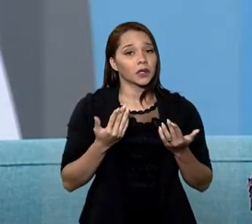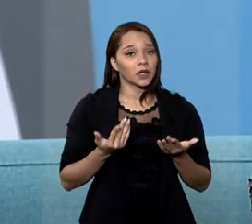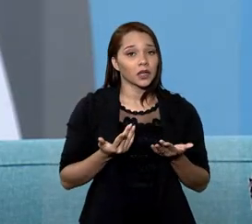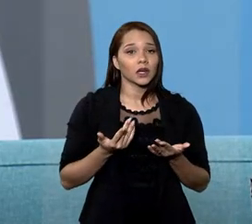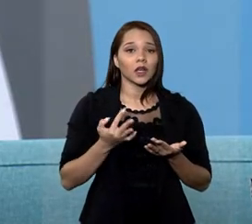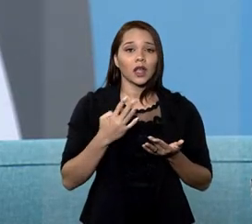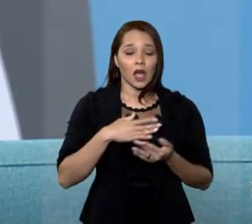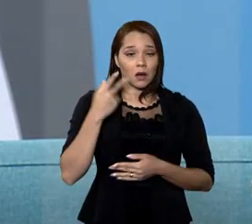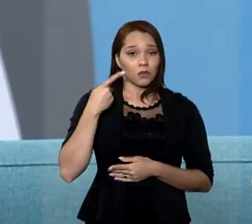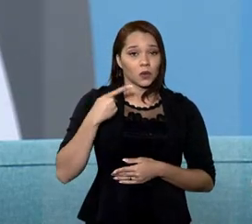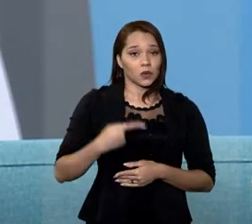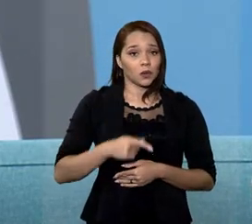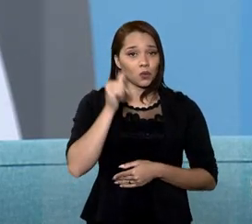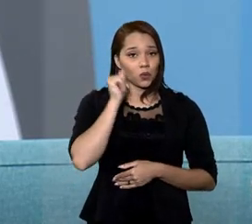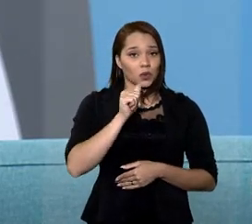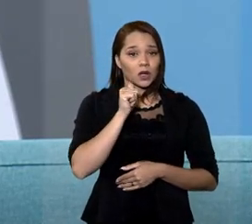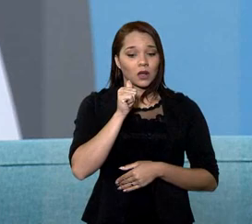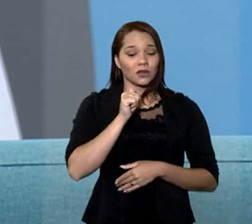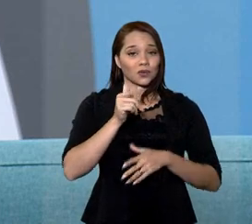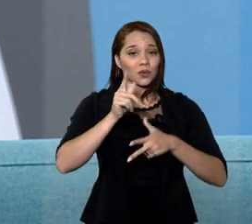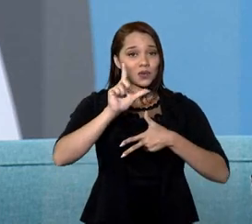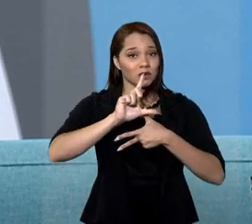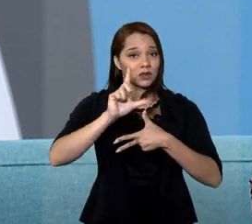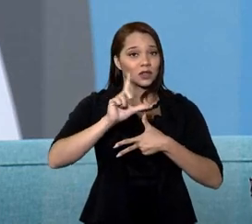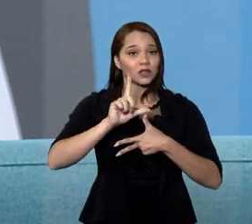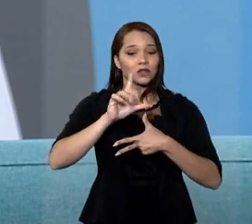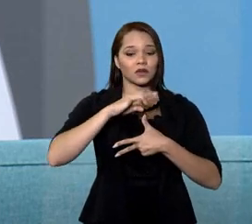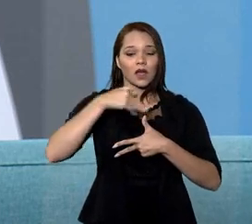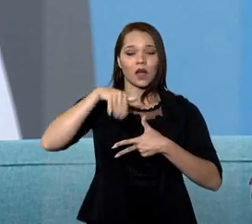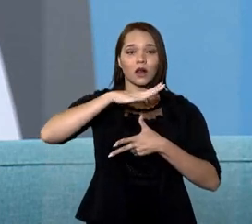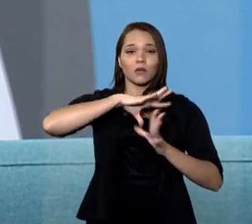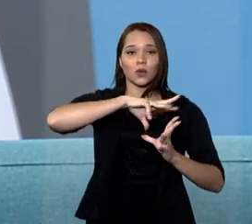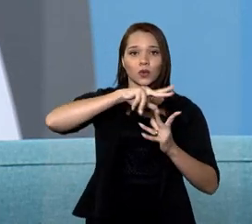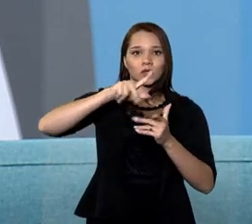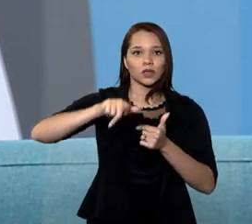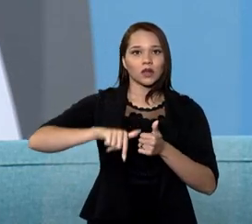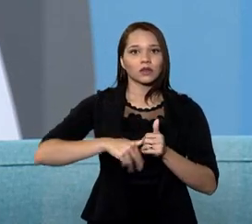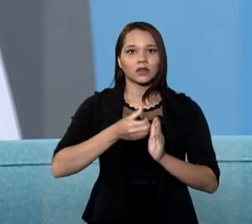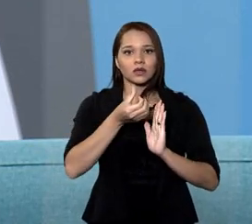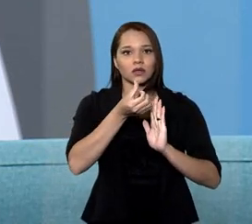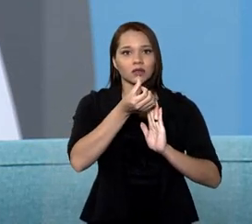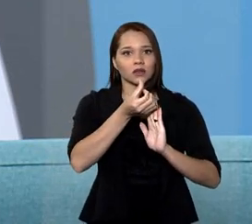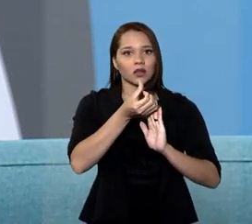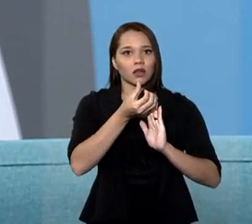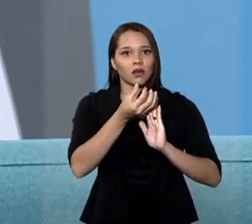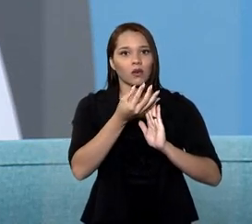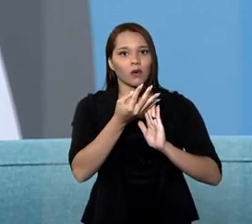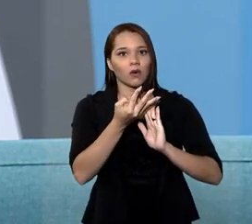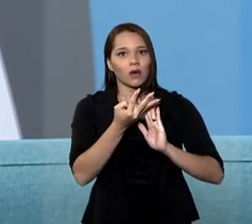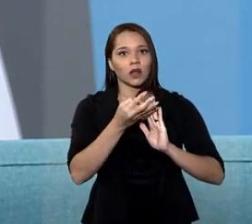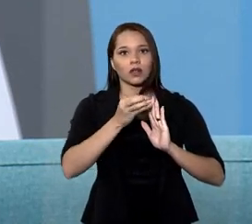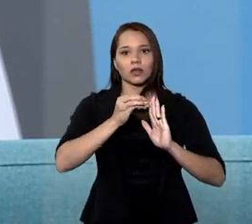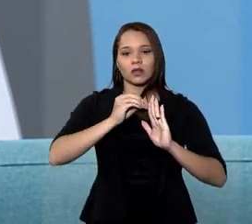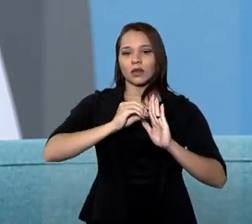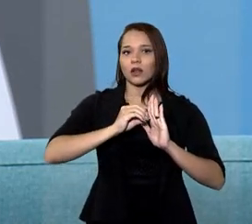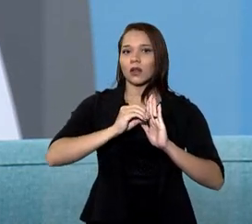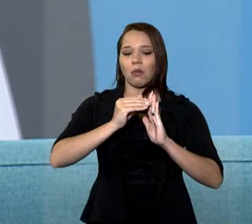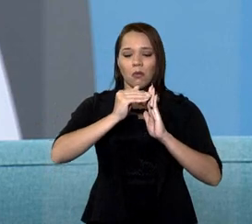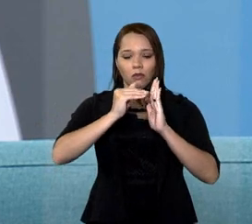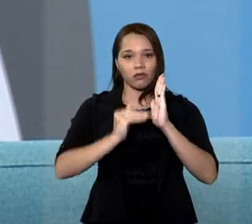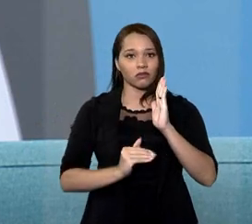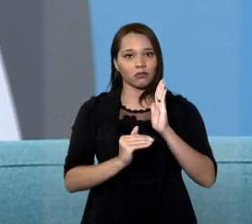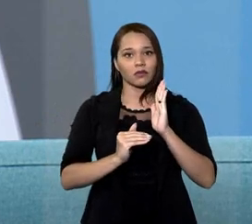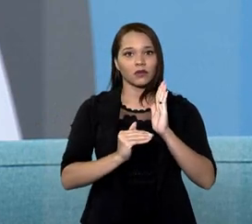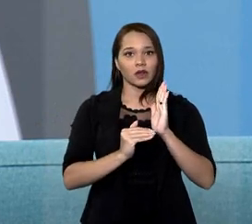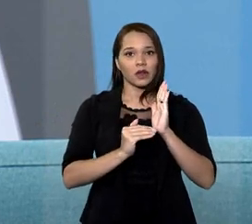a posição das mulheres no legislativo em termos mundiais fica no 140º lugar bom então nós